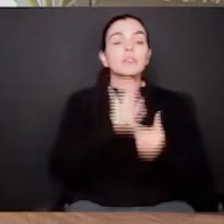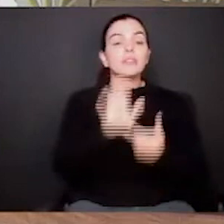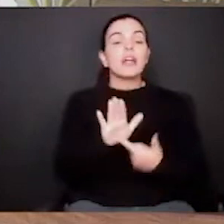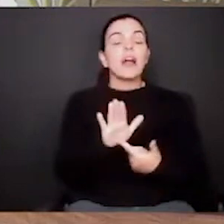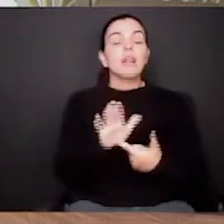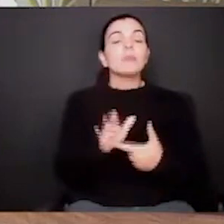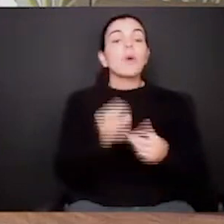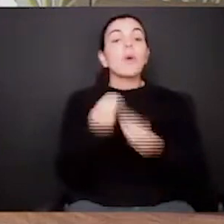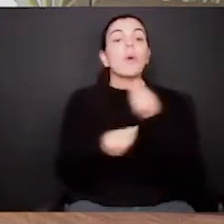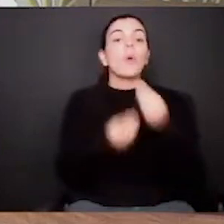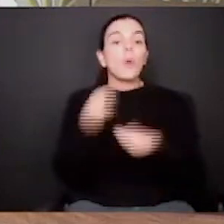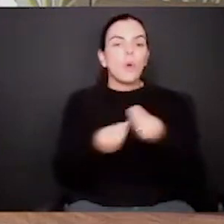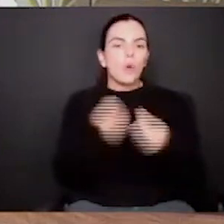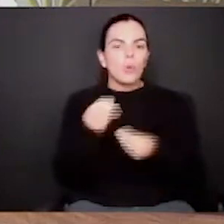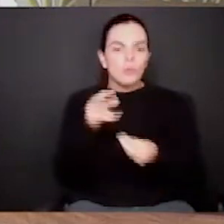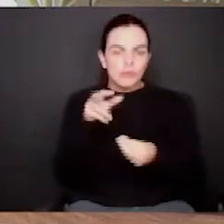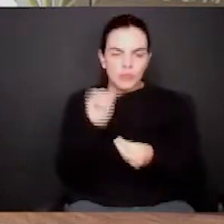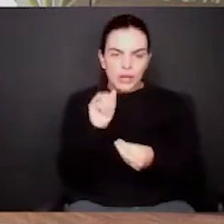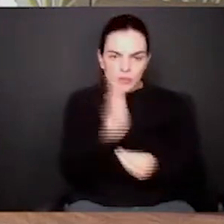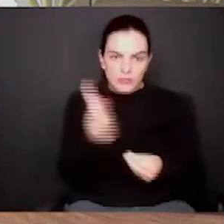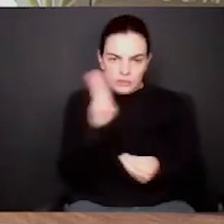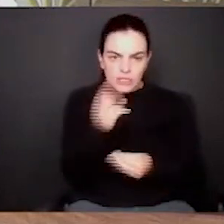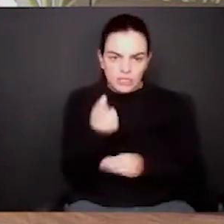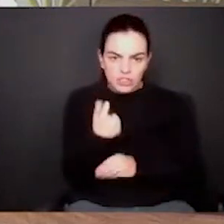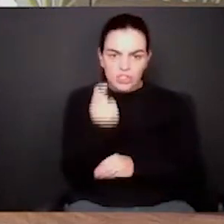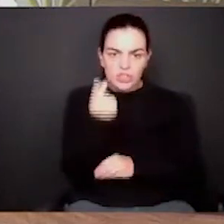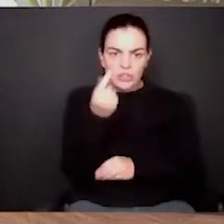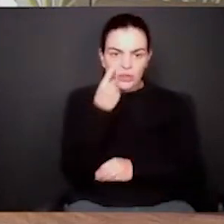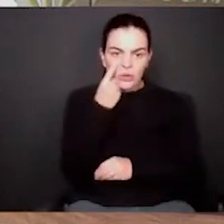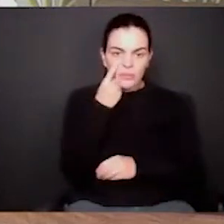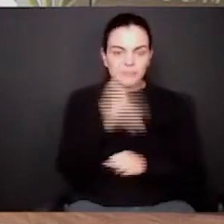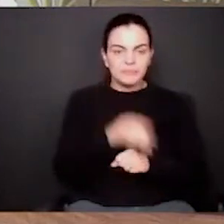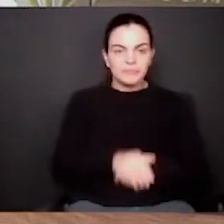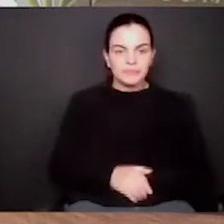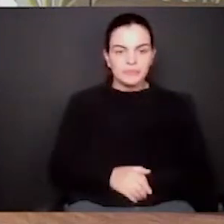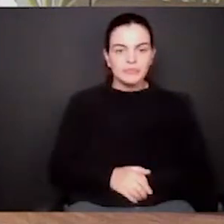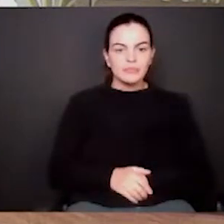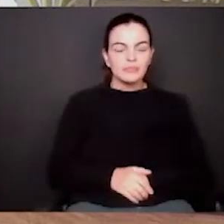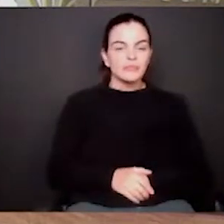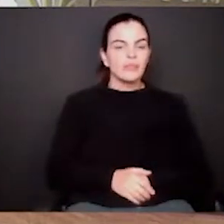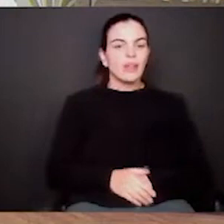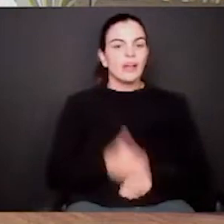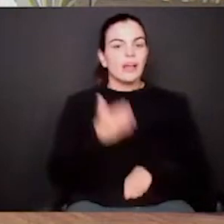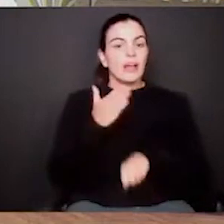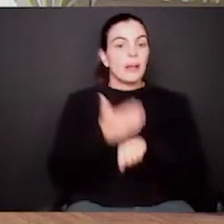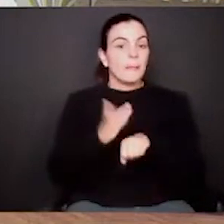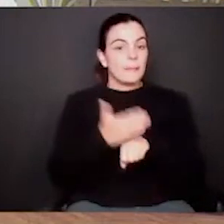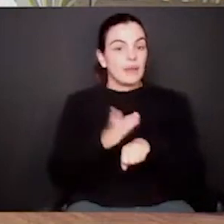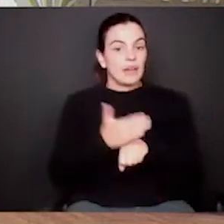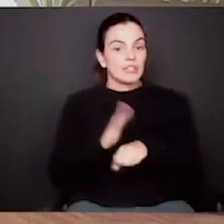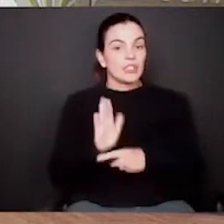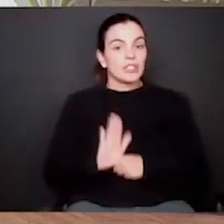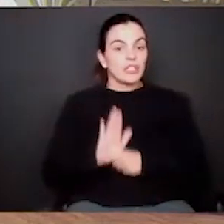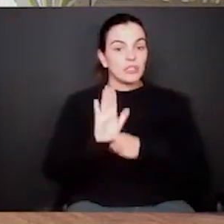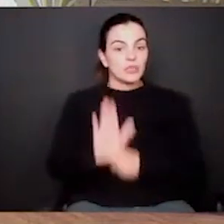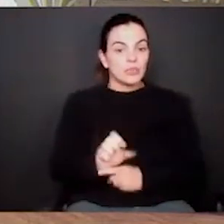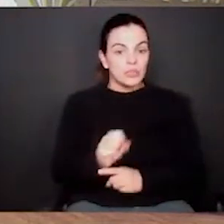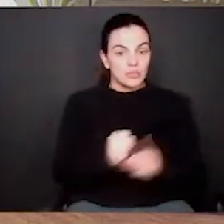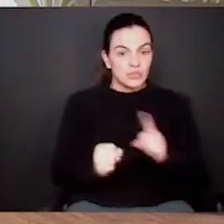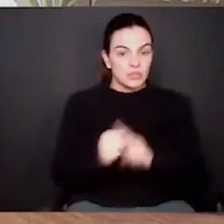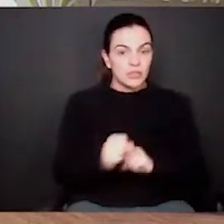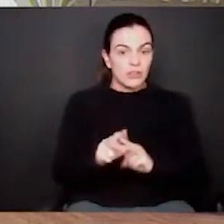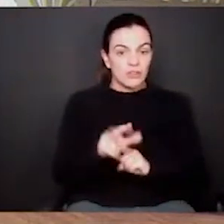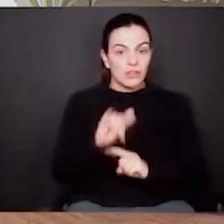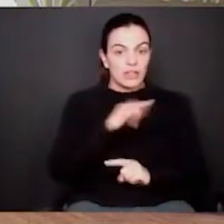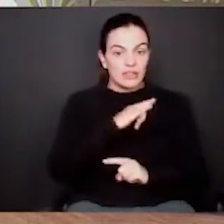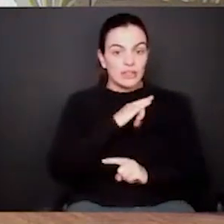lá no capítulo da assistência social, para dizer assim, as ações governamentais na área da assistência social serão realizadas com recursos do